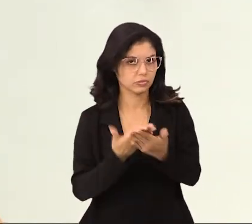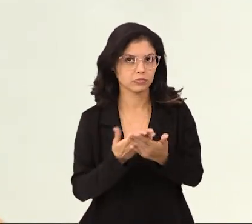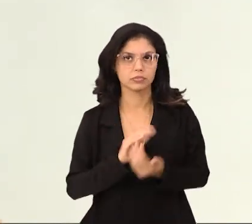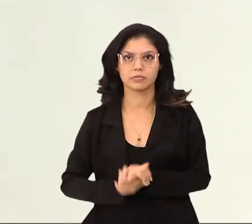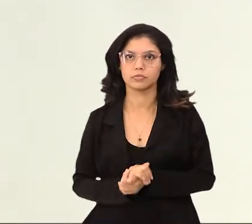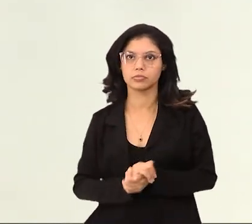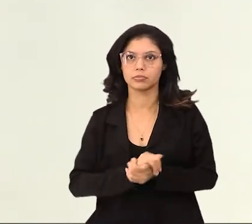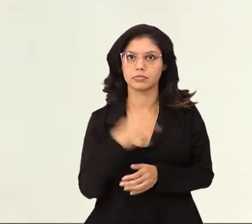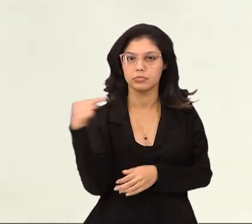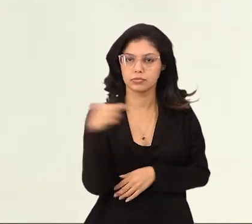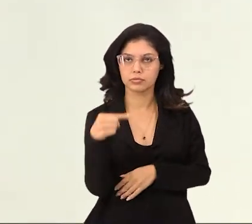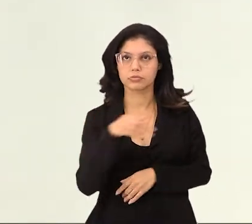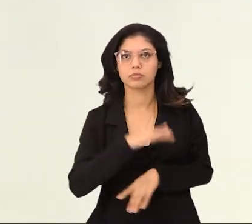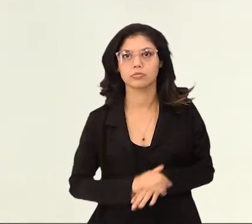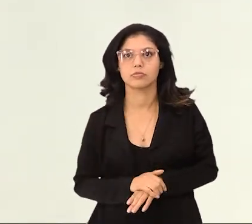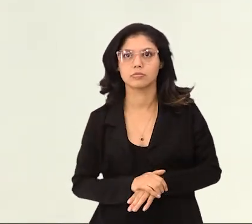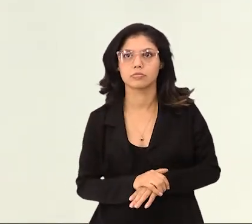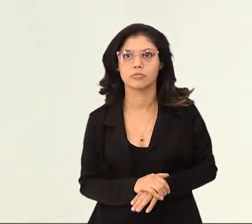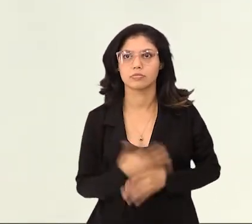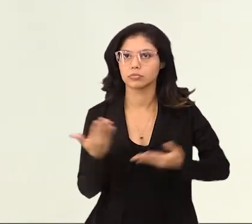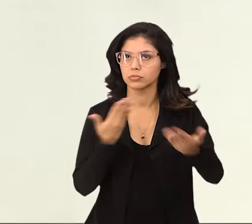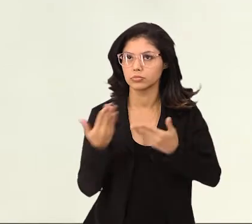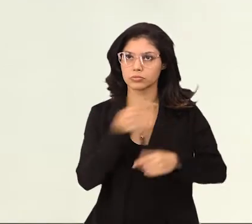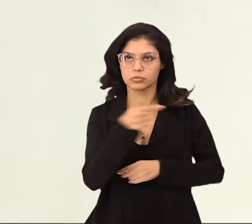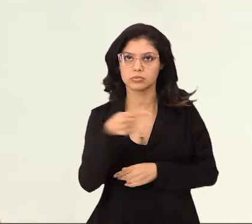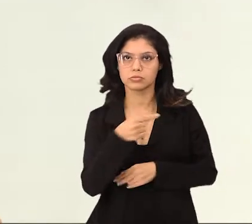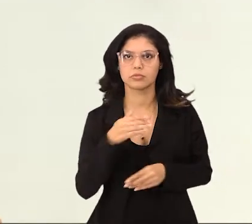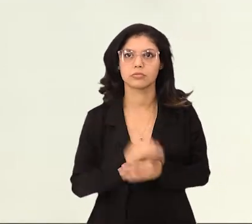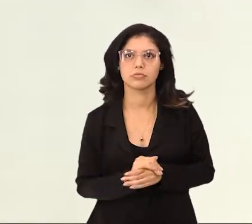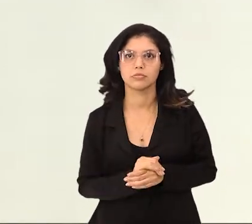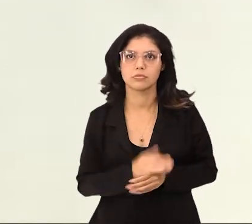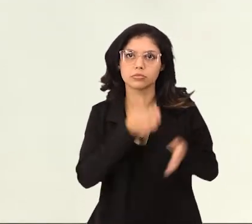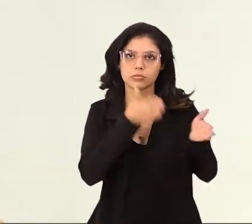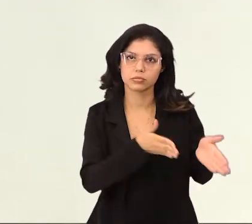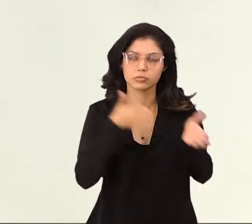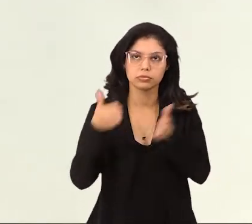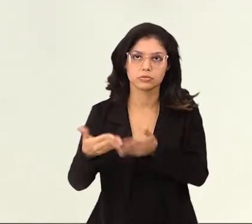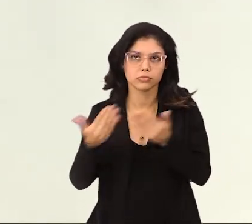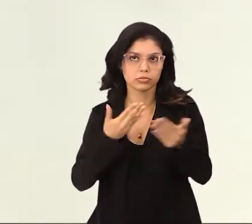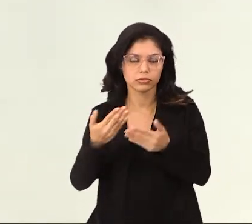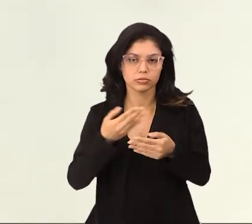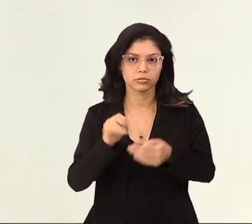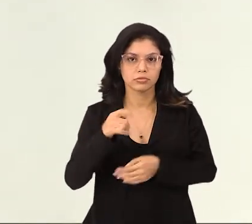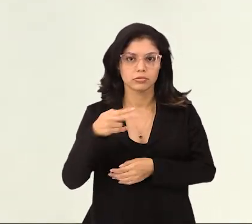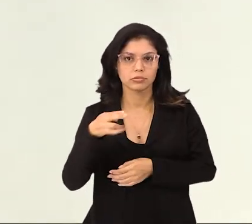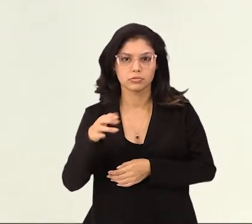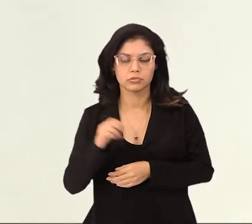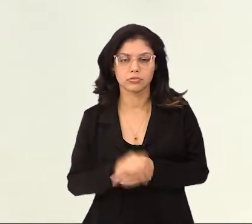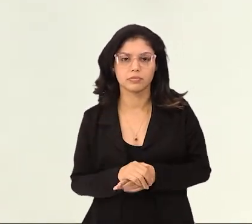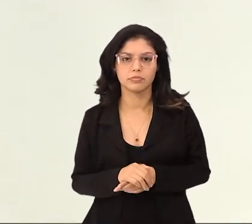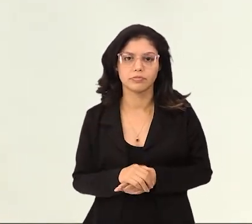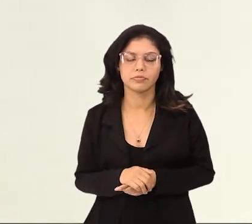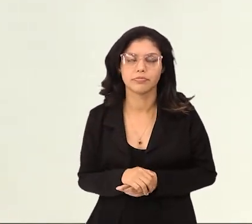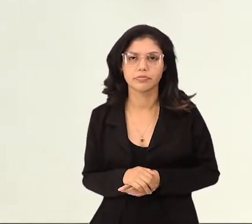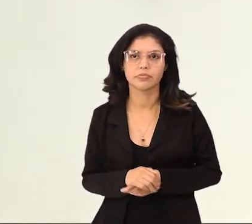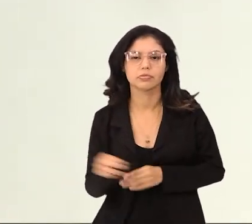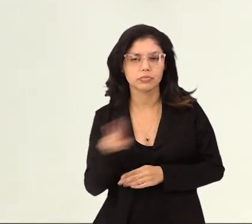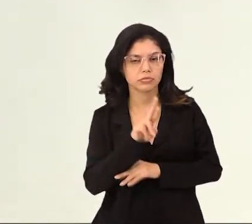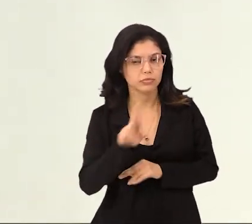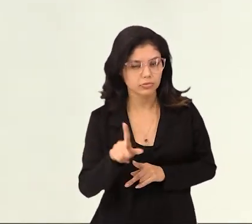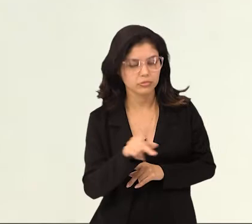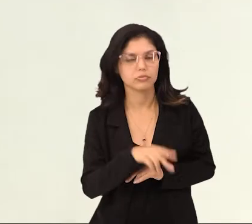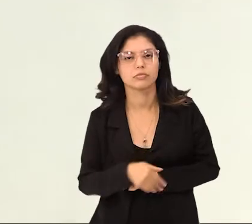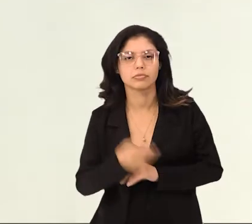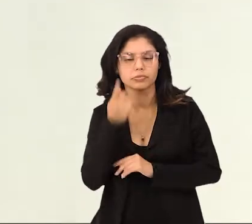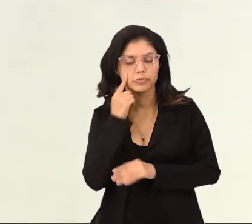a potência de base negativa e a relação entre a base negativa e a paridade do expoente. Tá ok? O nome é bem diferente,